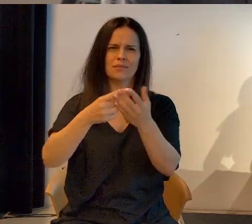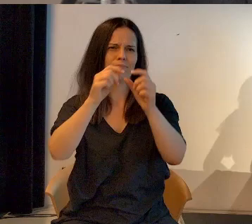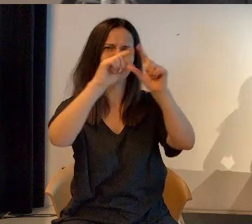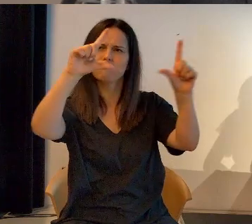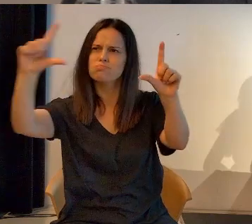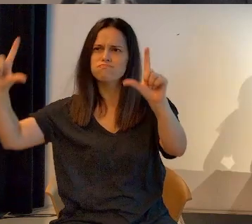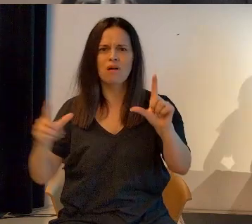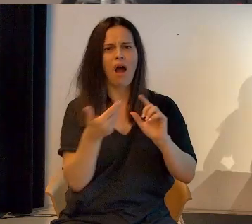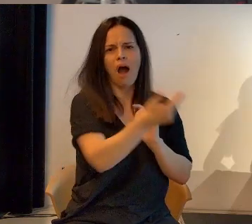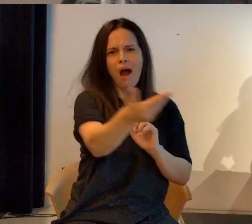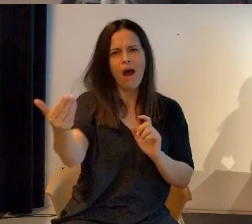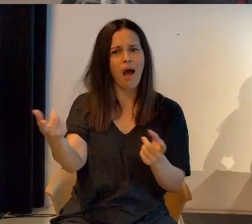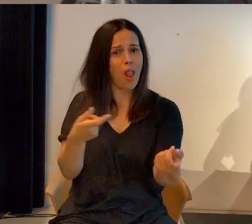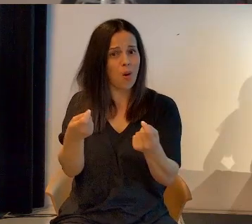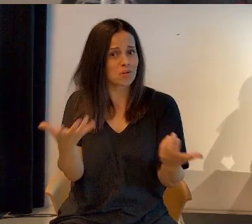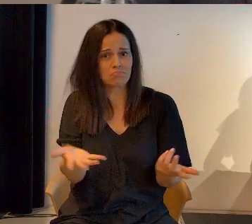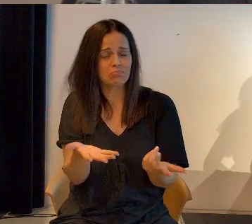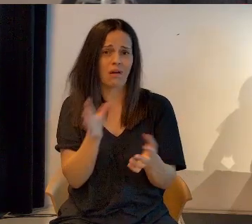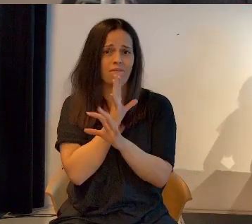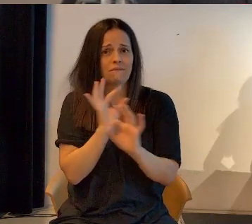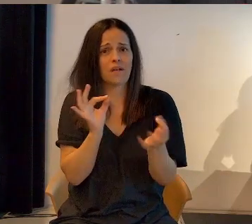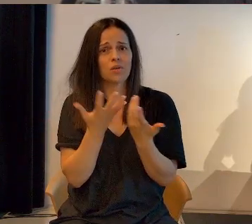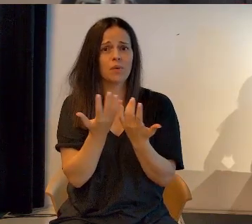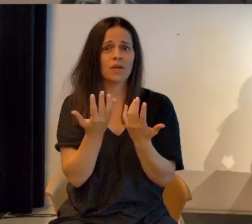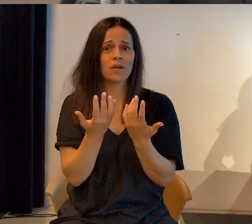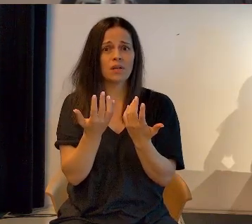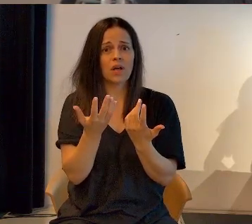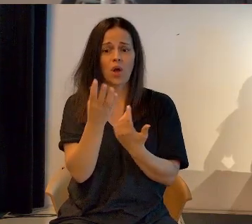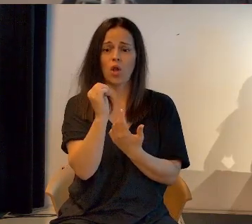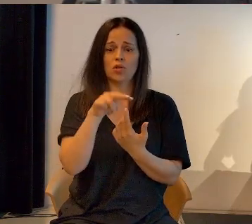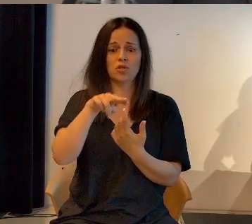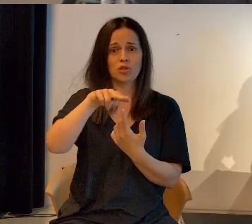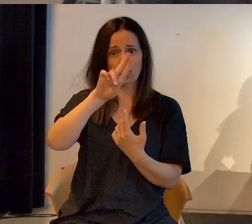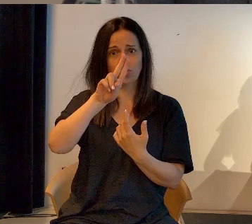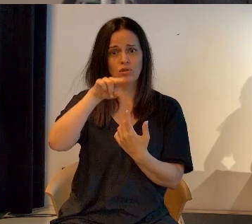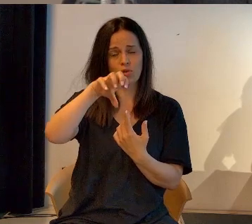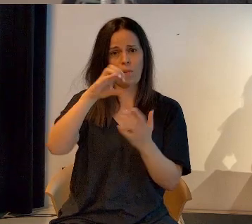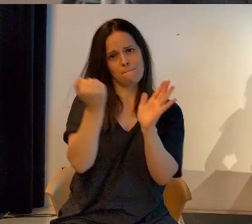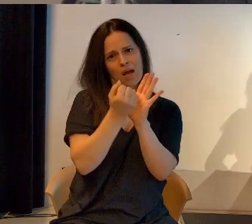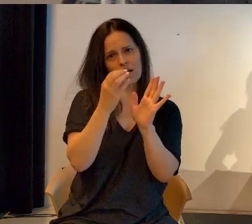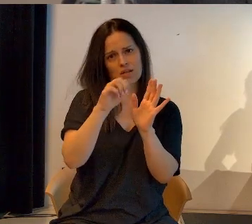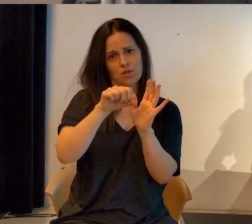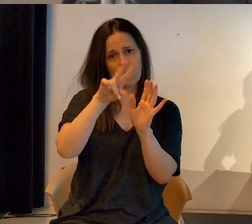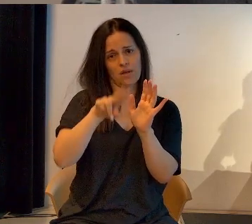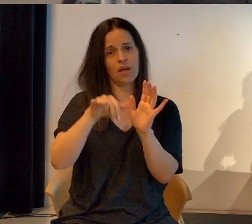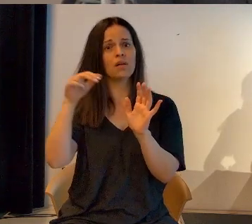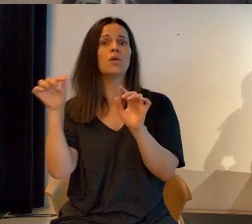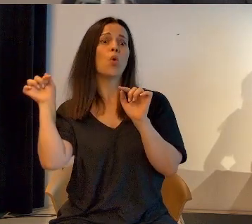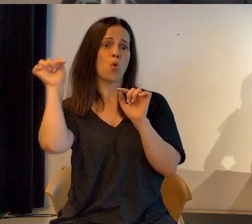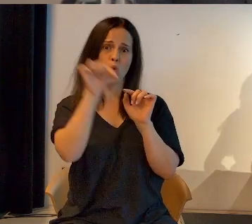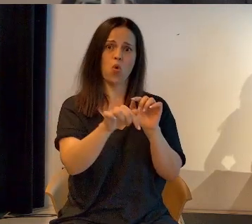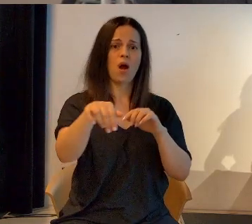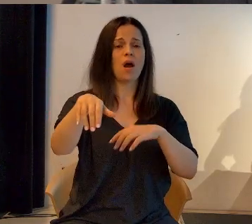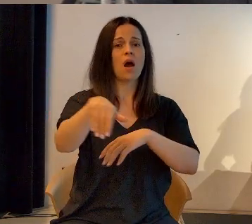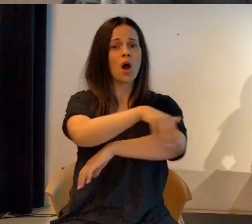promoção absolutamente incrível. As imagens foram colhidas pela própria Sony na Rua Luís de Camões, e agora a Huawei também está a